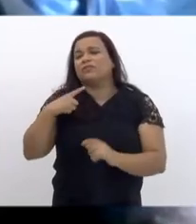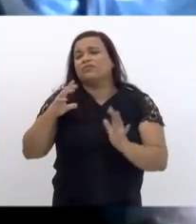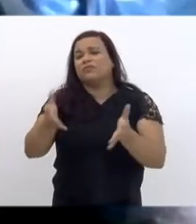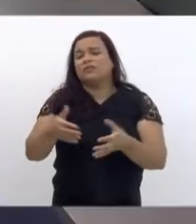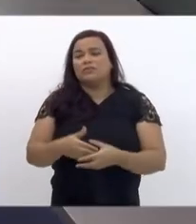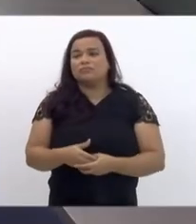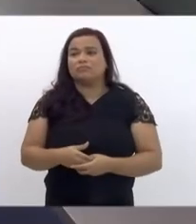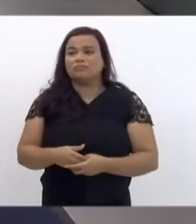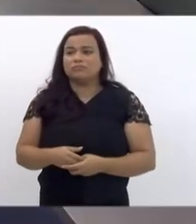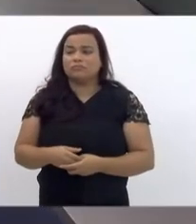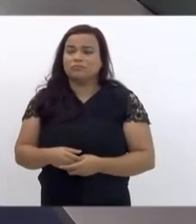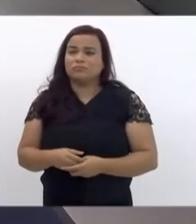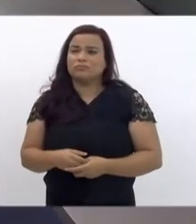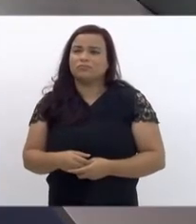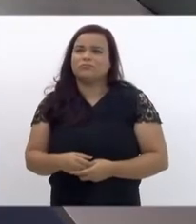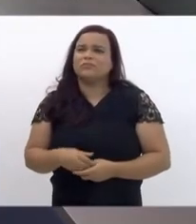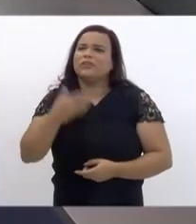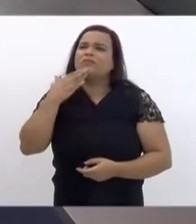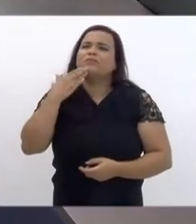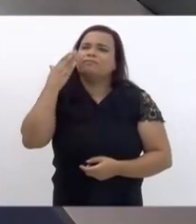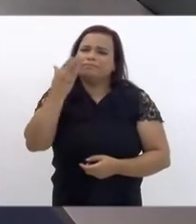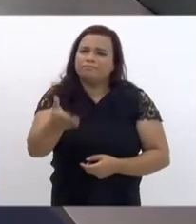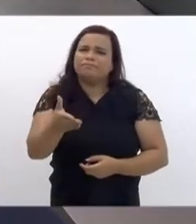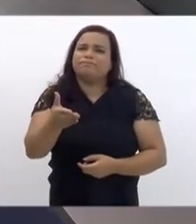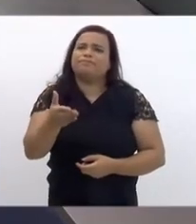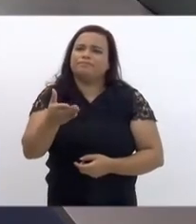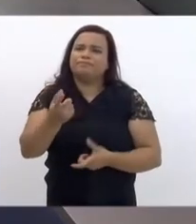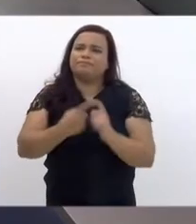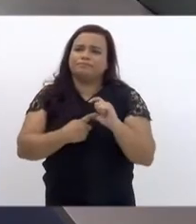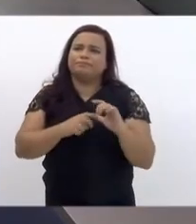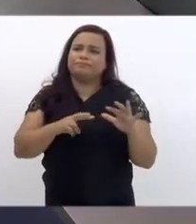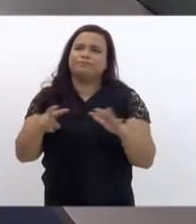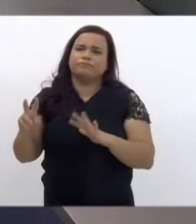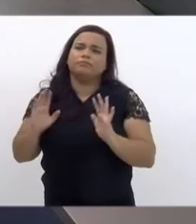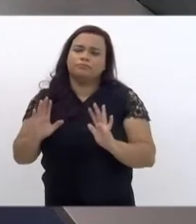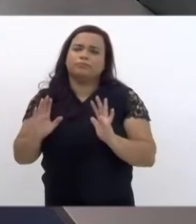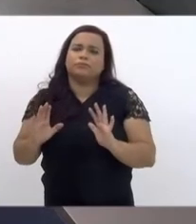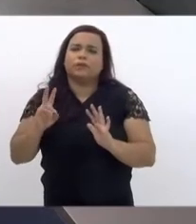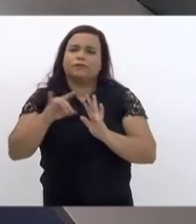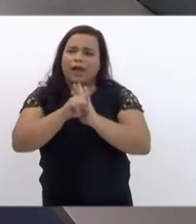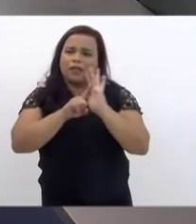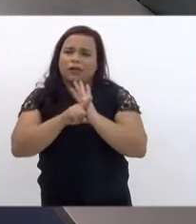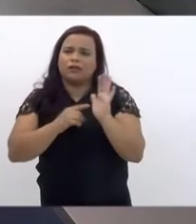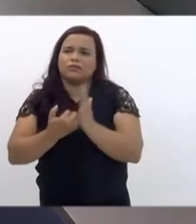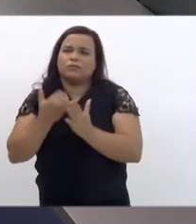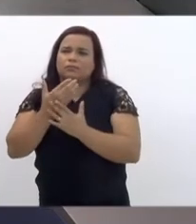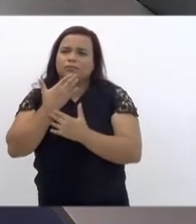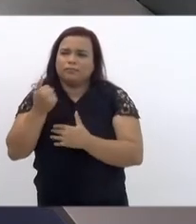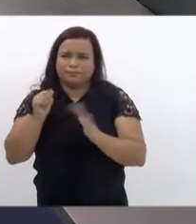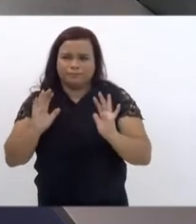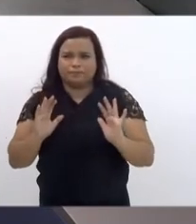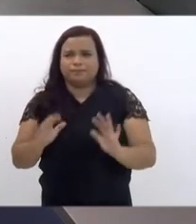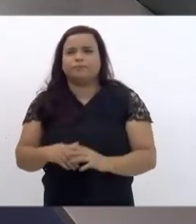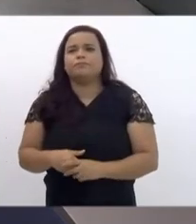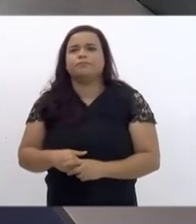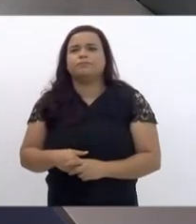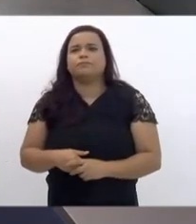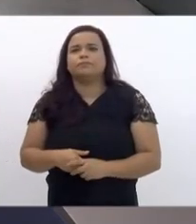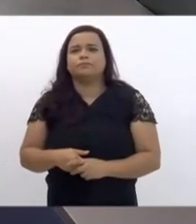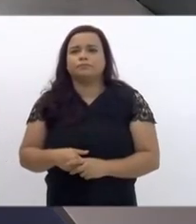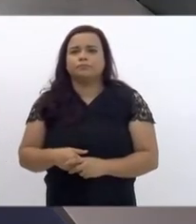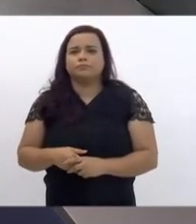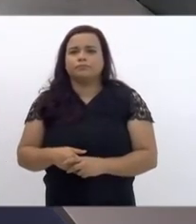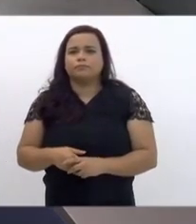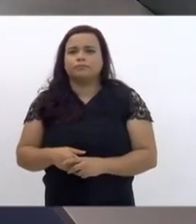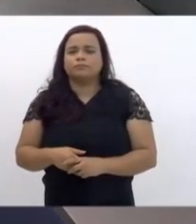Deputado Luiz Paulo pediu vista. Dá uma analisada. Deputado Luiz Paulo vai analisar melhor. O 18 da pauta.